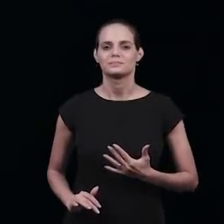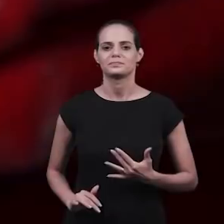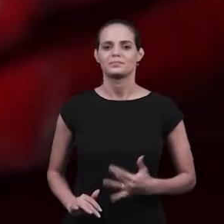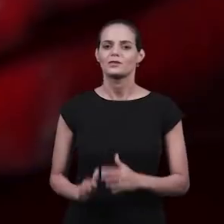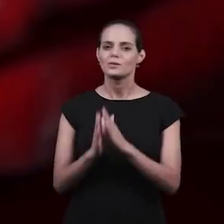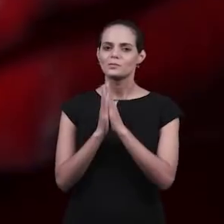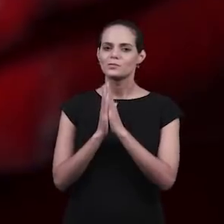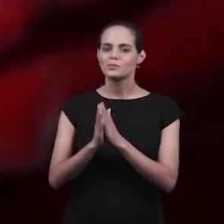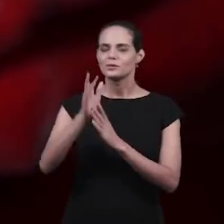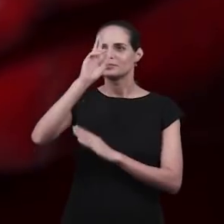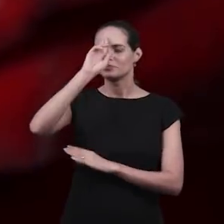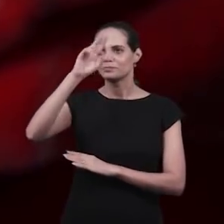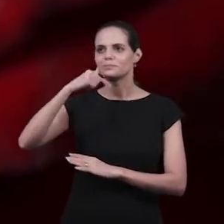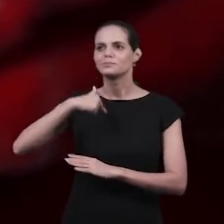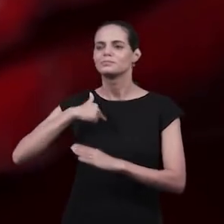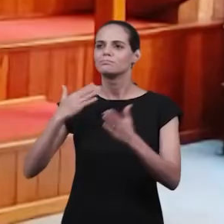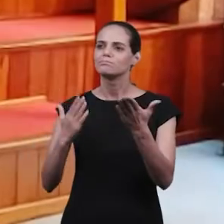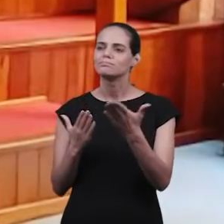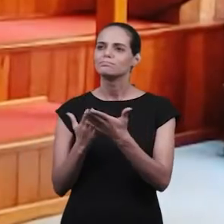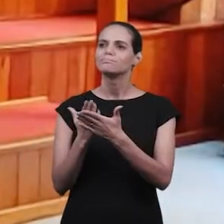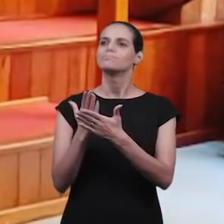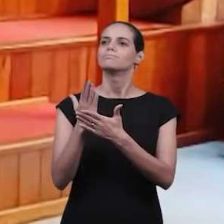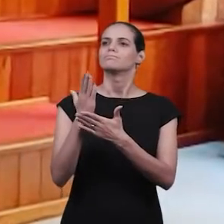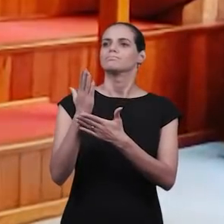Jesus em mim,